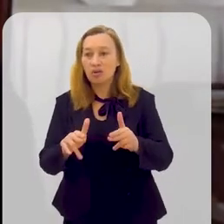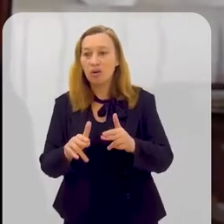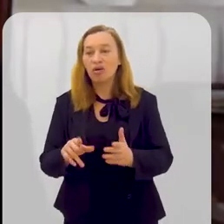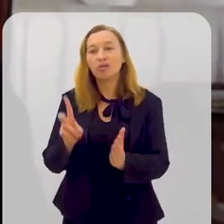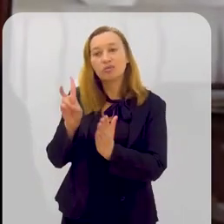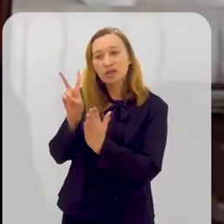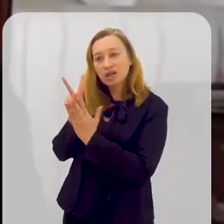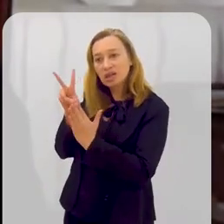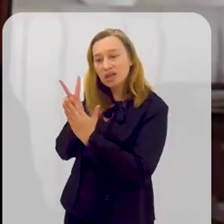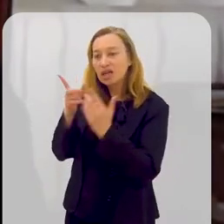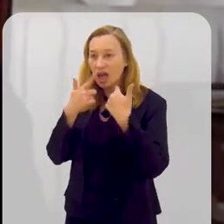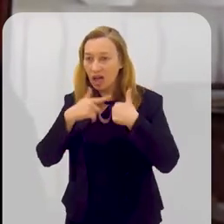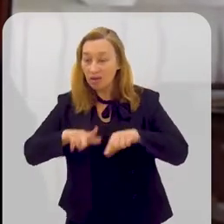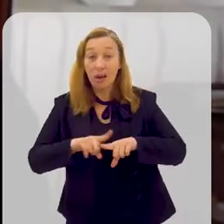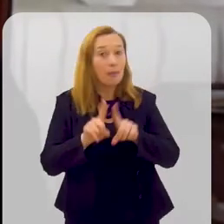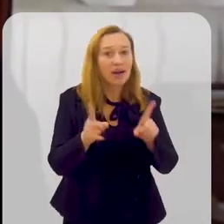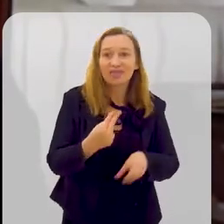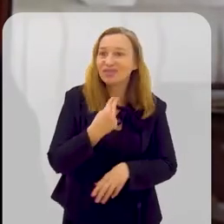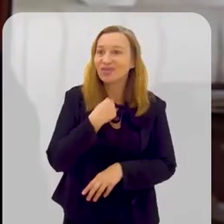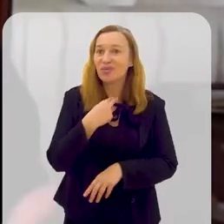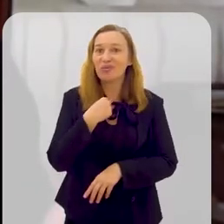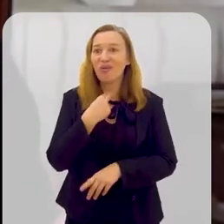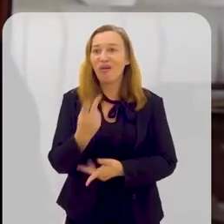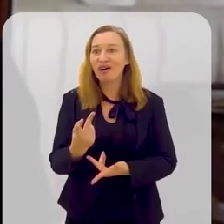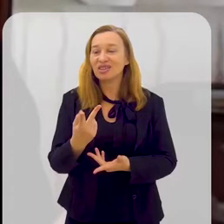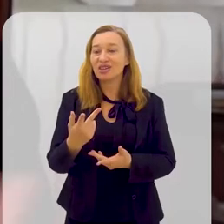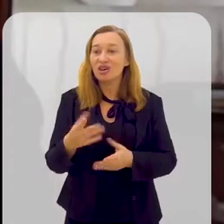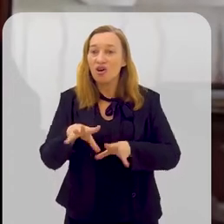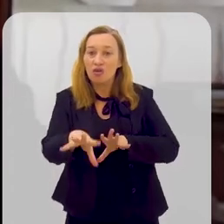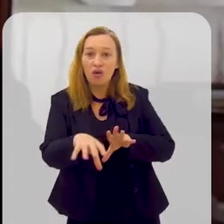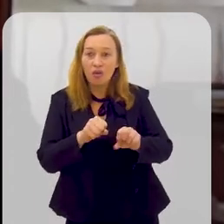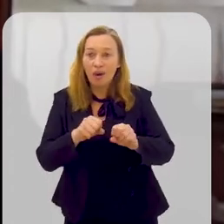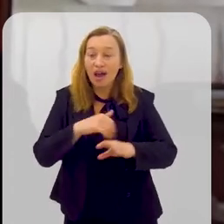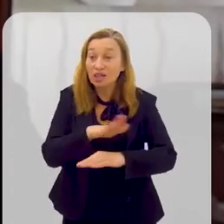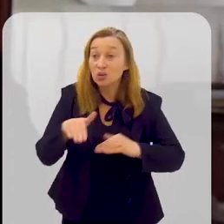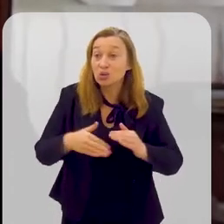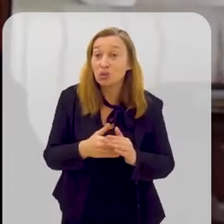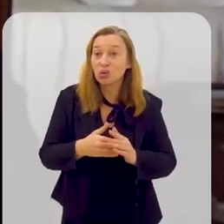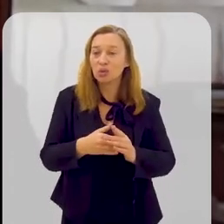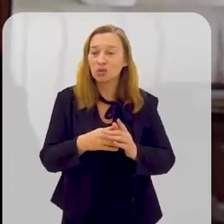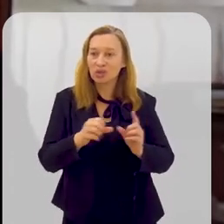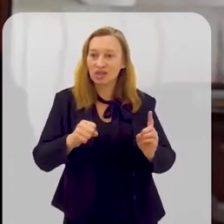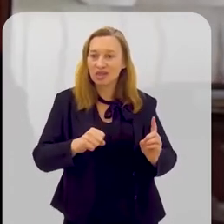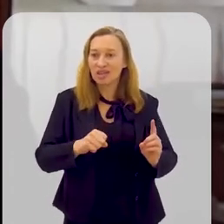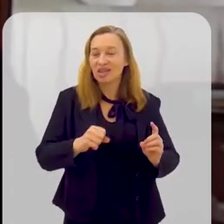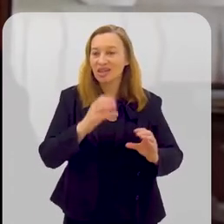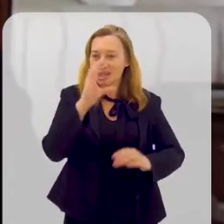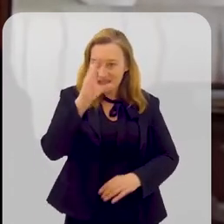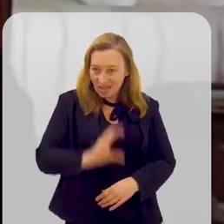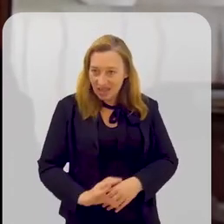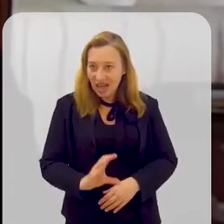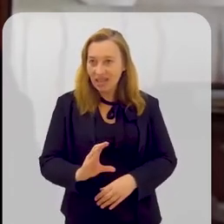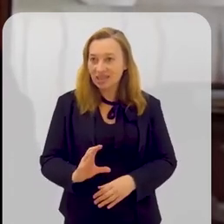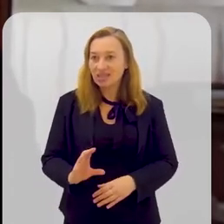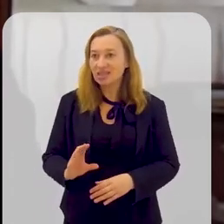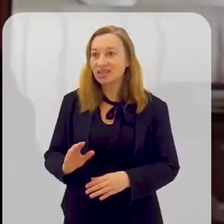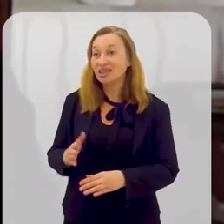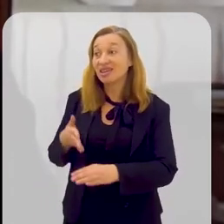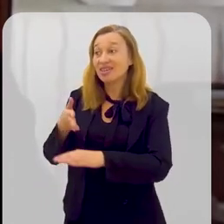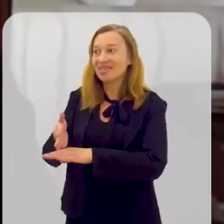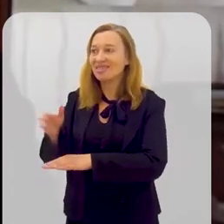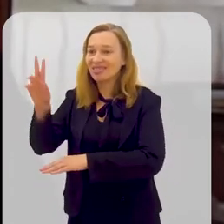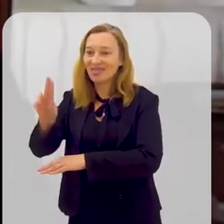como existem as línguas indígenas só que não se pode formar todo cidadão que frequenta